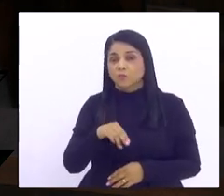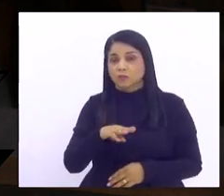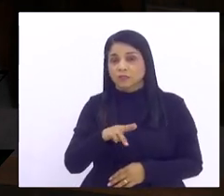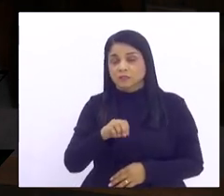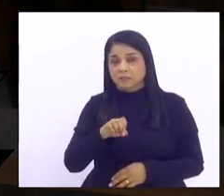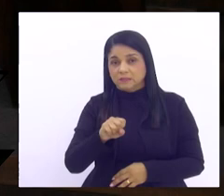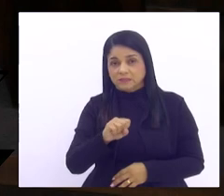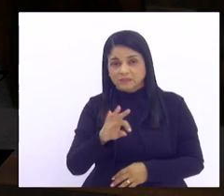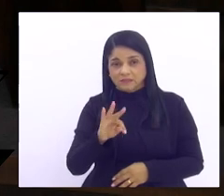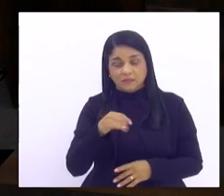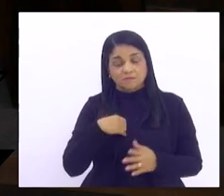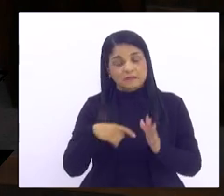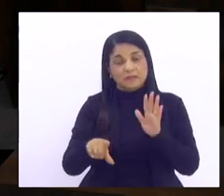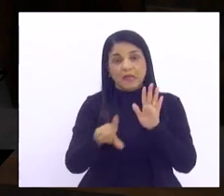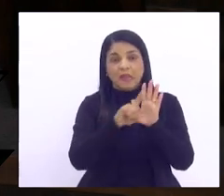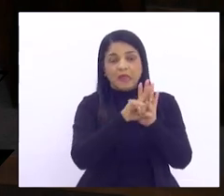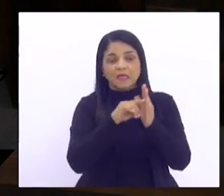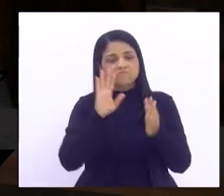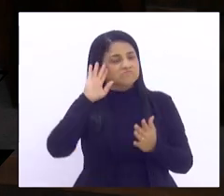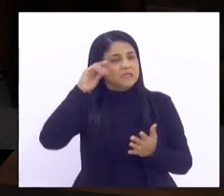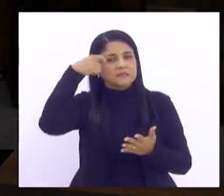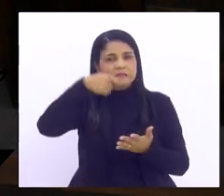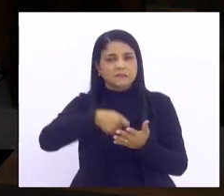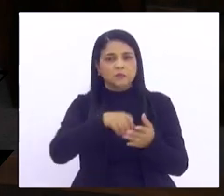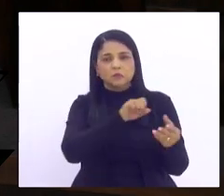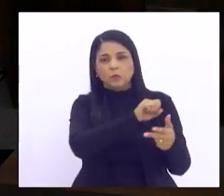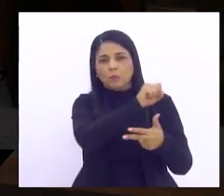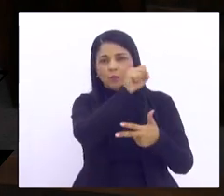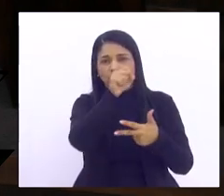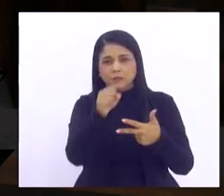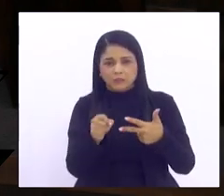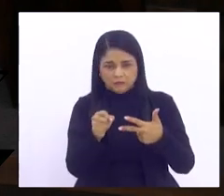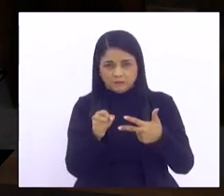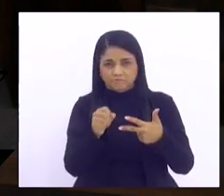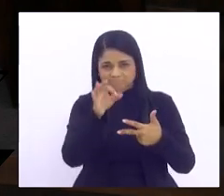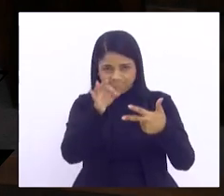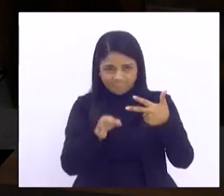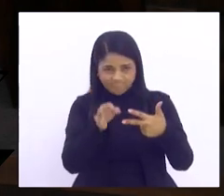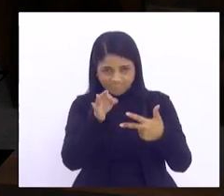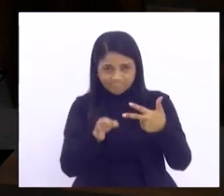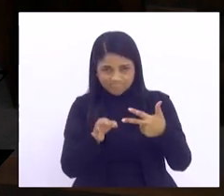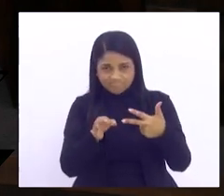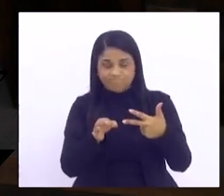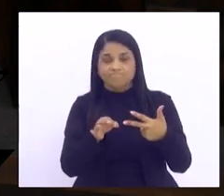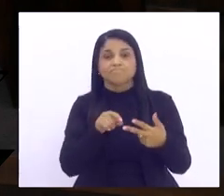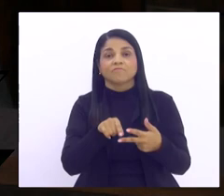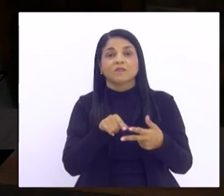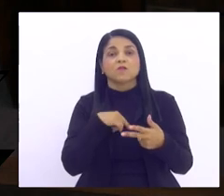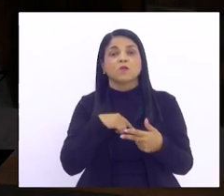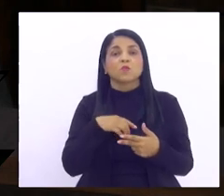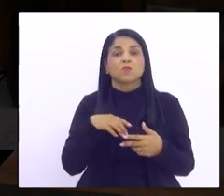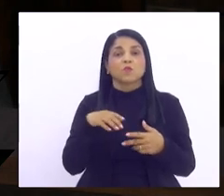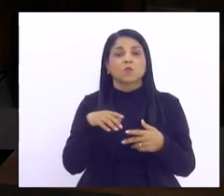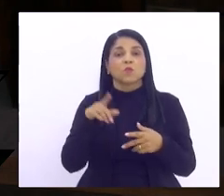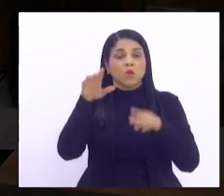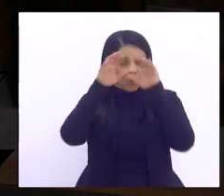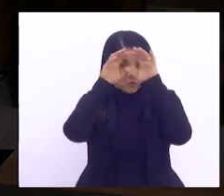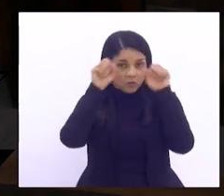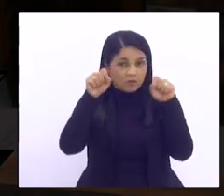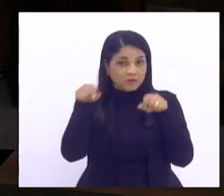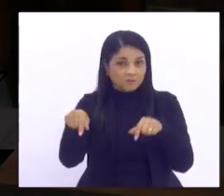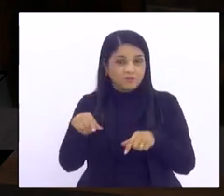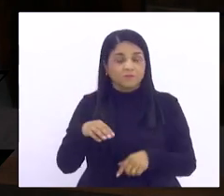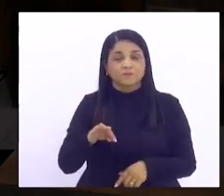lei, tudo estava de acordo com as decisões do poder judiciário. E aí o Tribunal de Nuremberg disse,